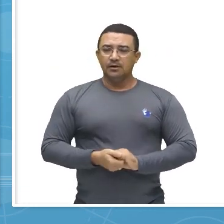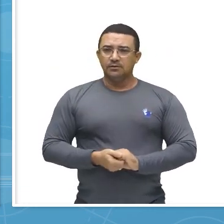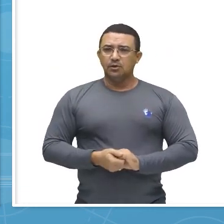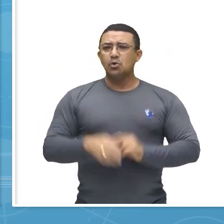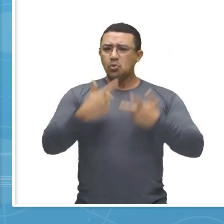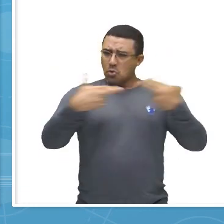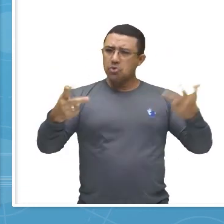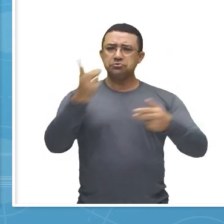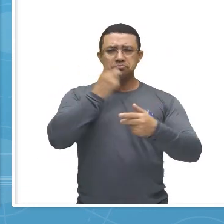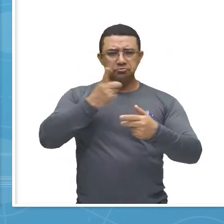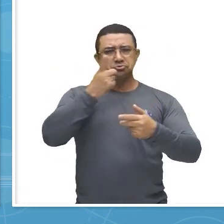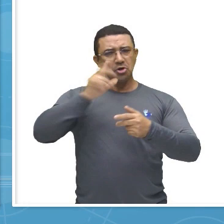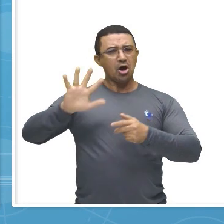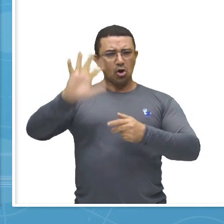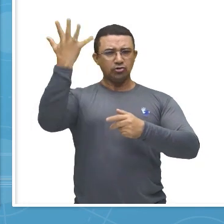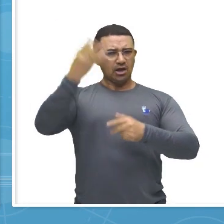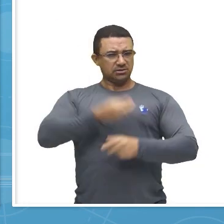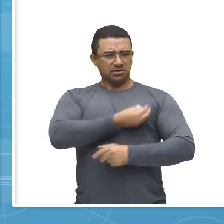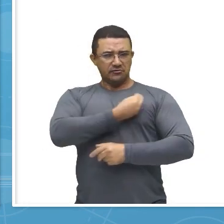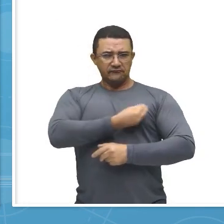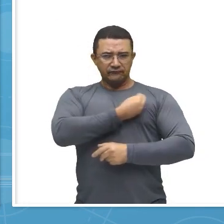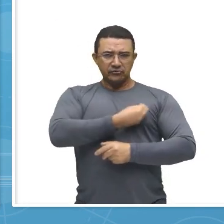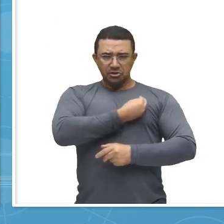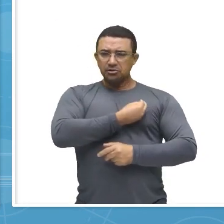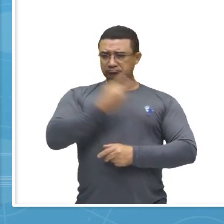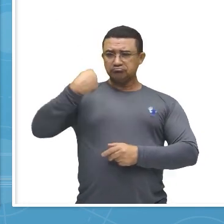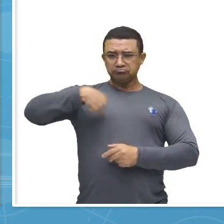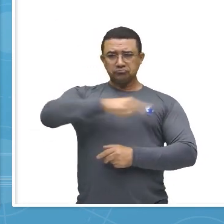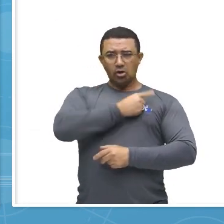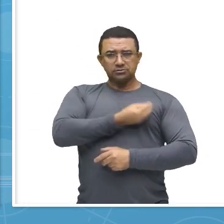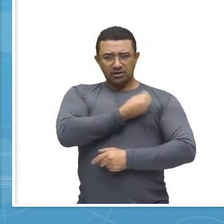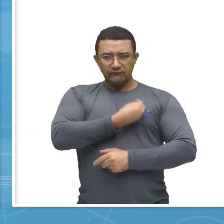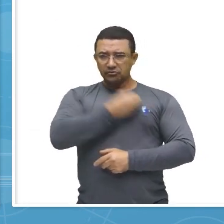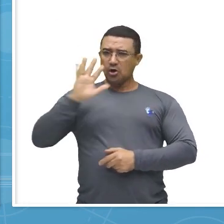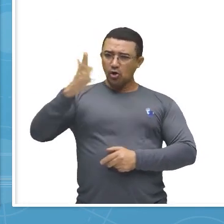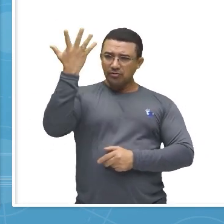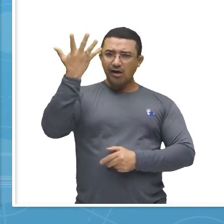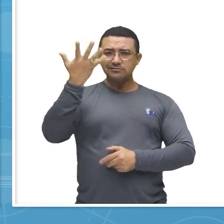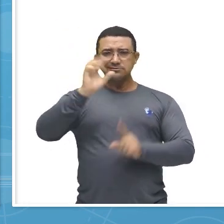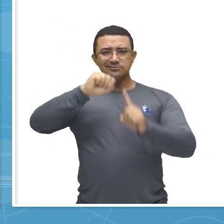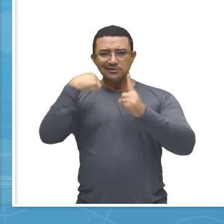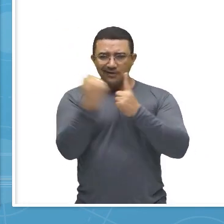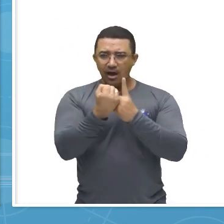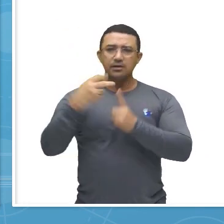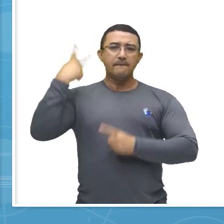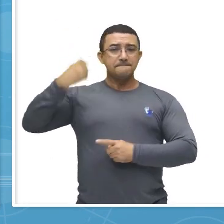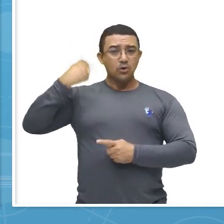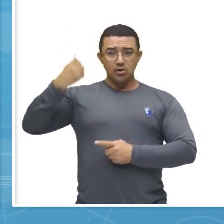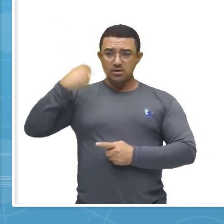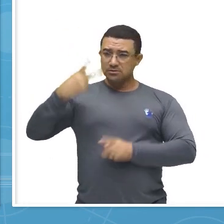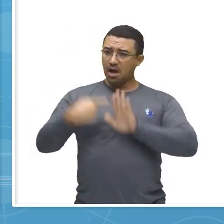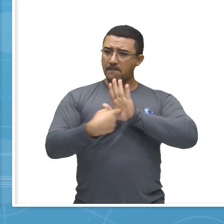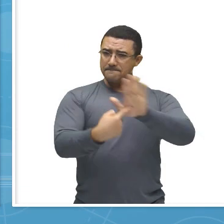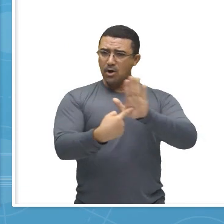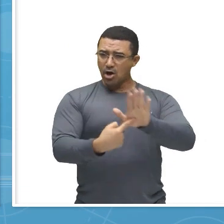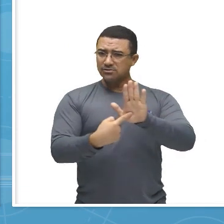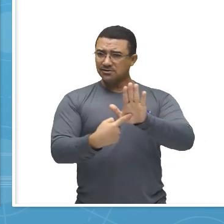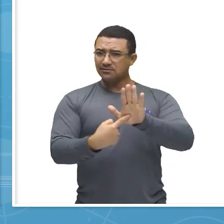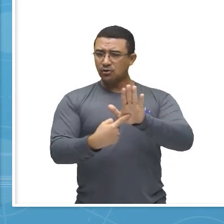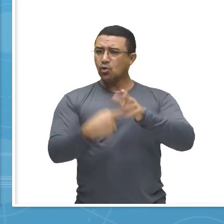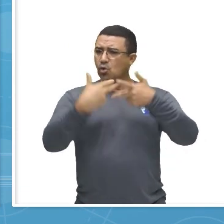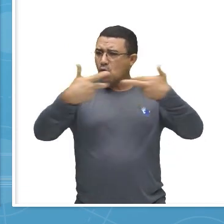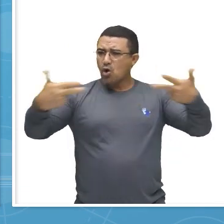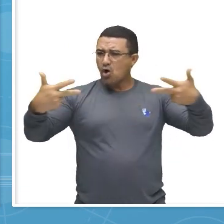dia a dia, coisas que acontecem na nossa vida, né? Forma social, na política. Então ele vai abordar situações do